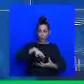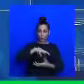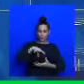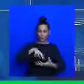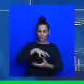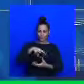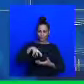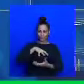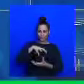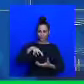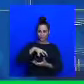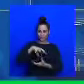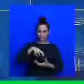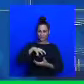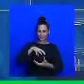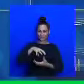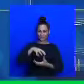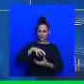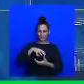Acelerou.